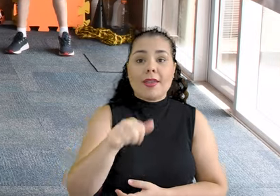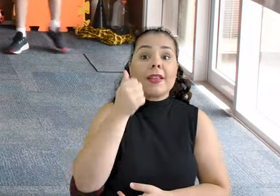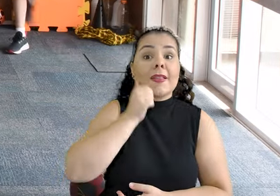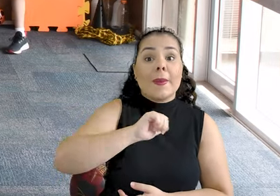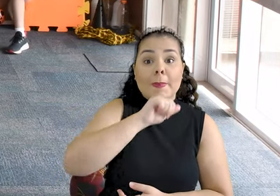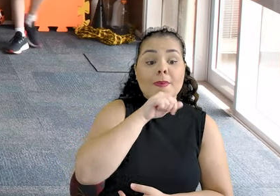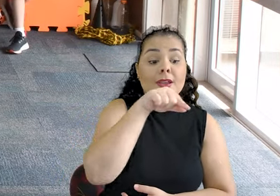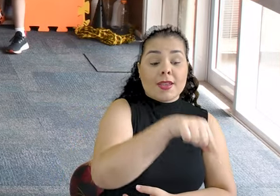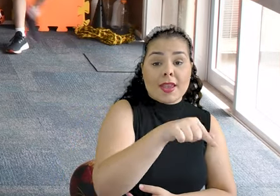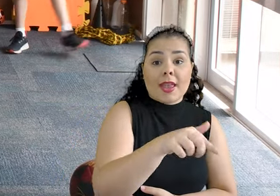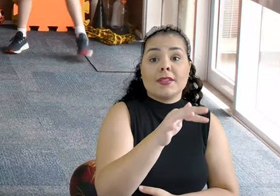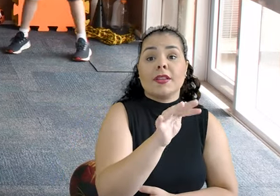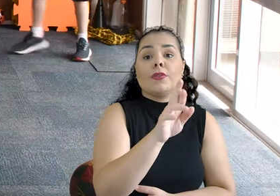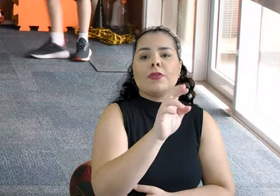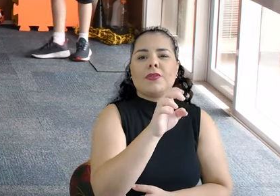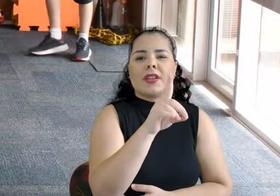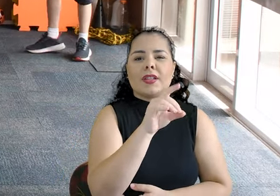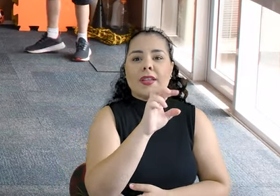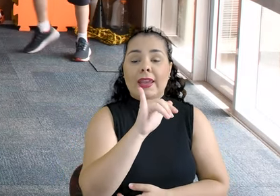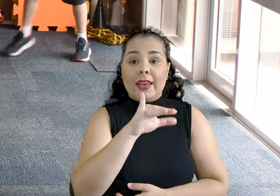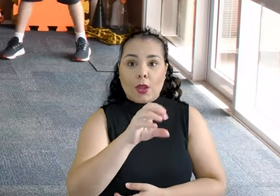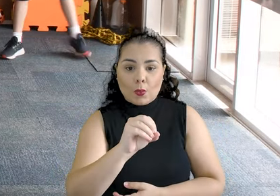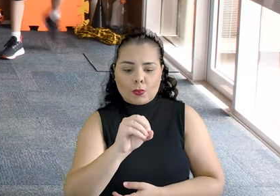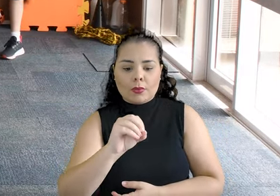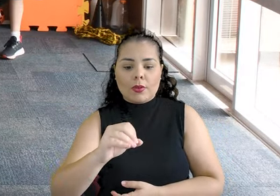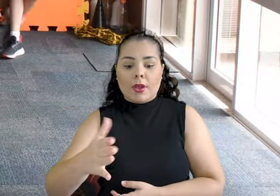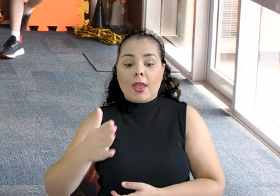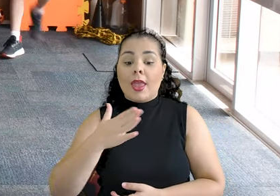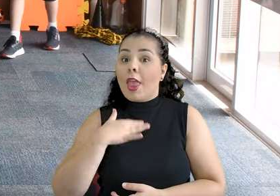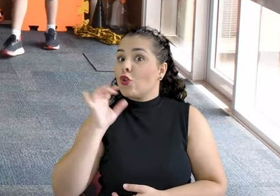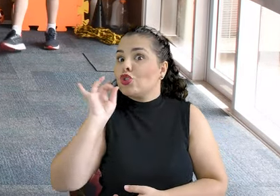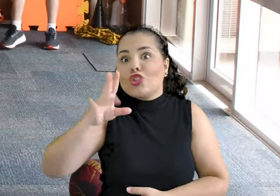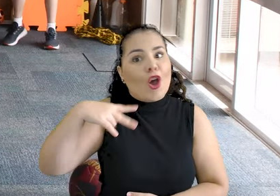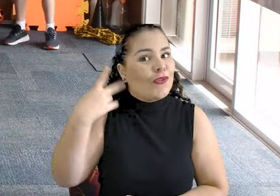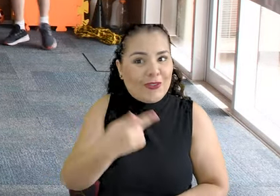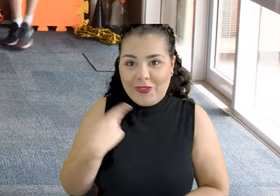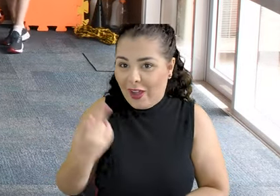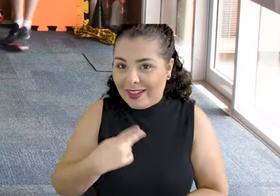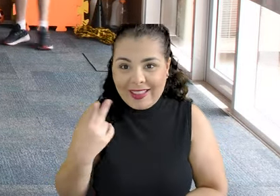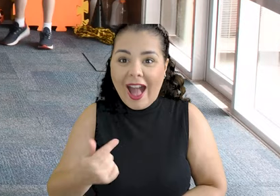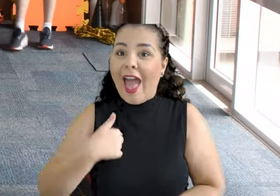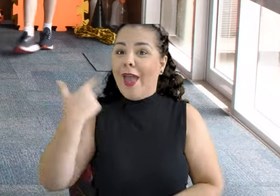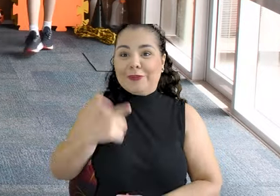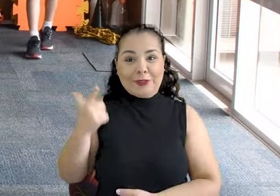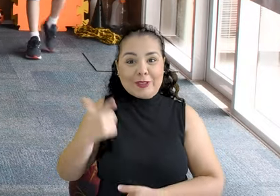e essa bola é do Frederico. E a sua? Eu só vou falar.